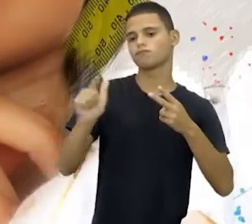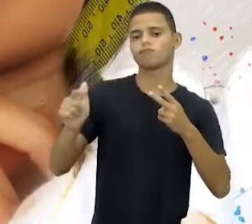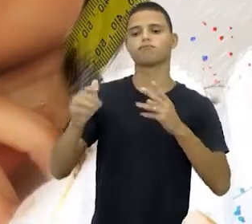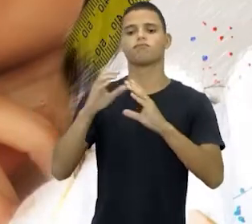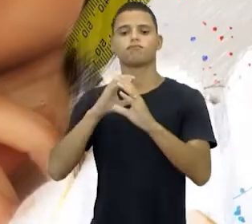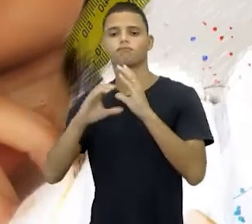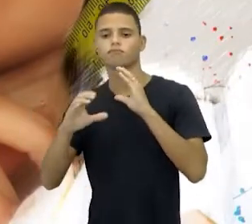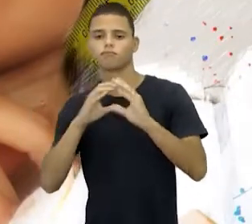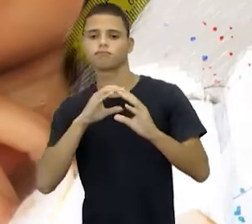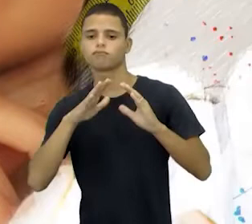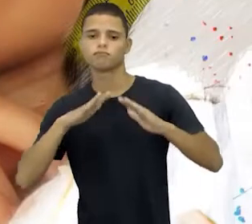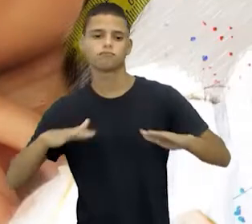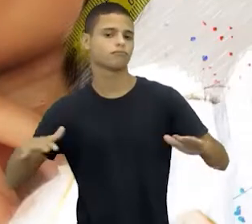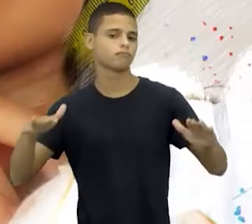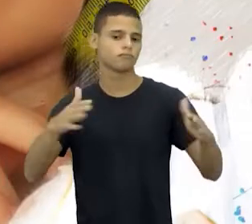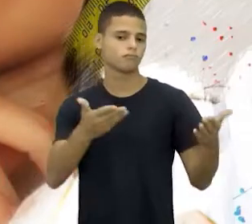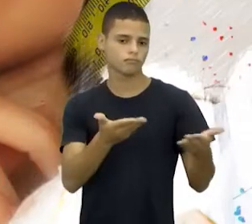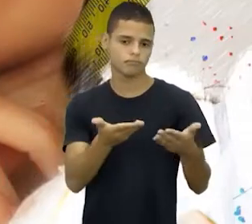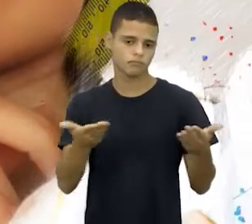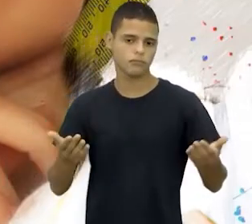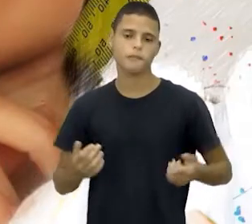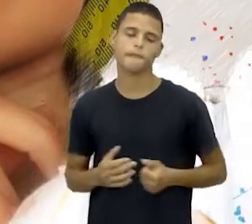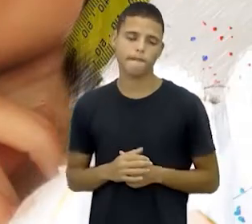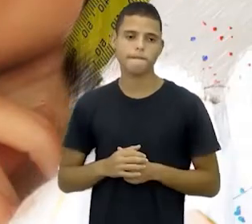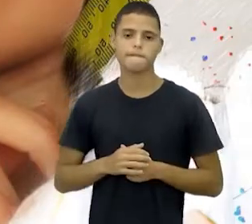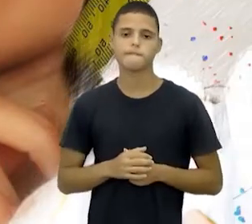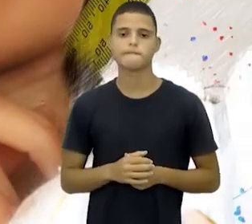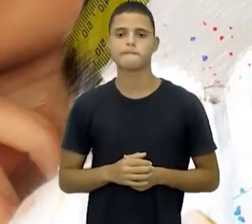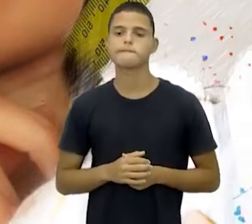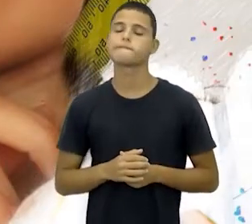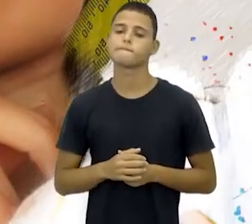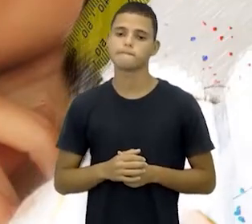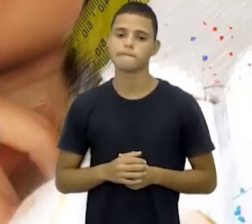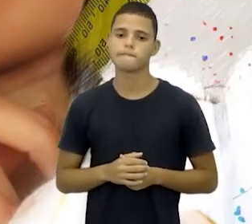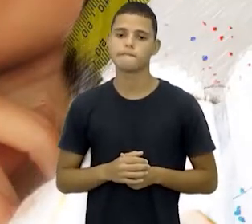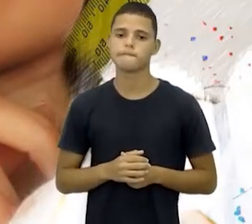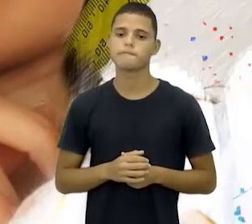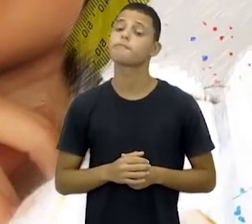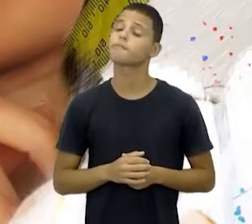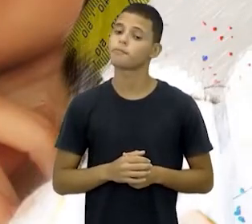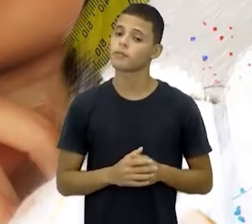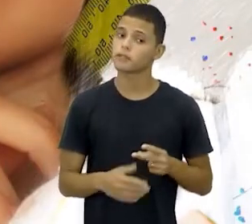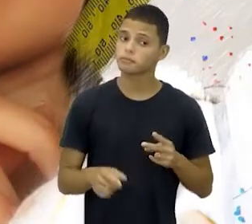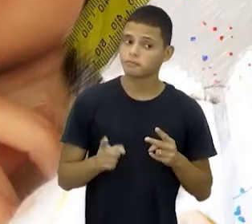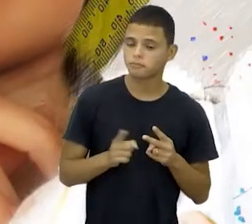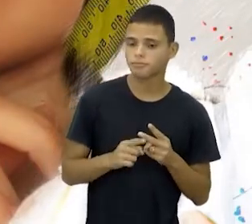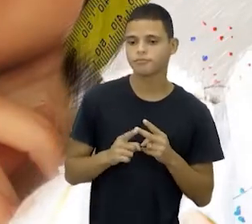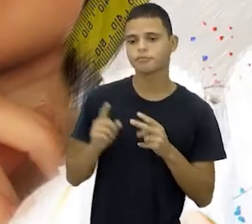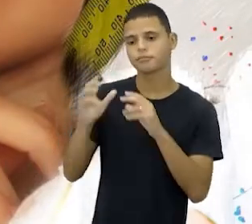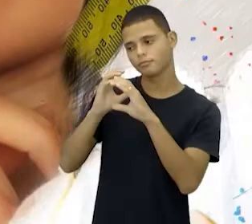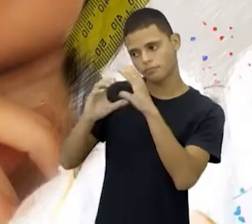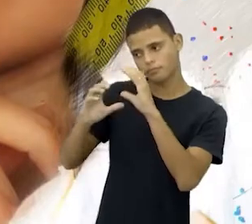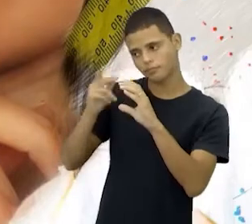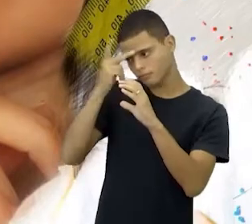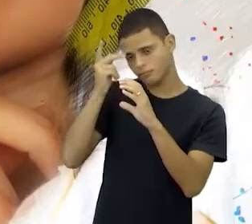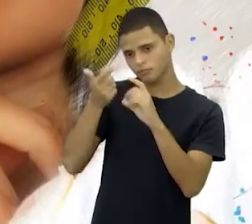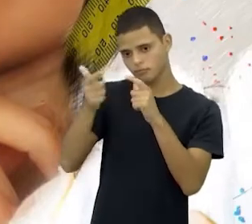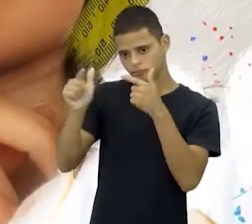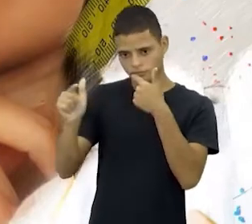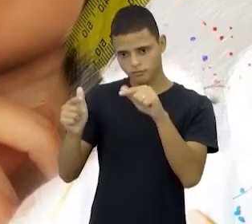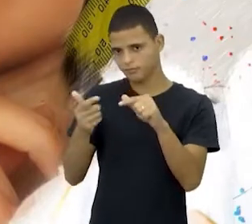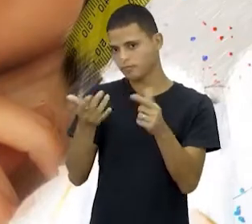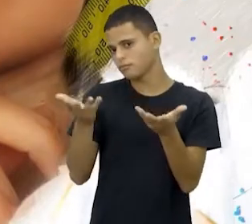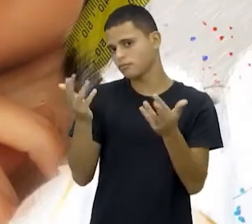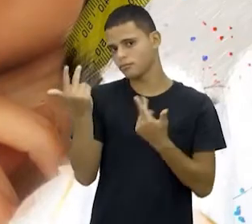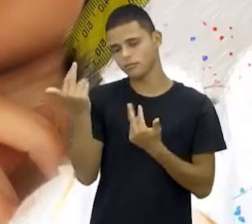meus questionamentos, né? A minha inquietação. Já quando eu estou comunicando com o outro, com vocês